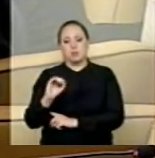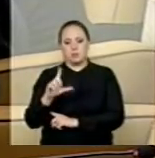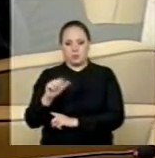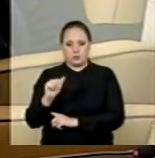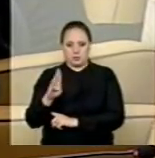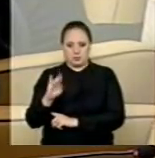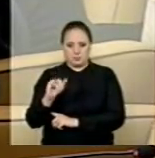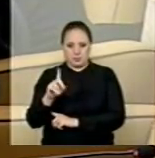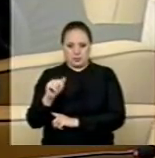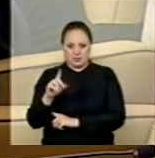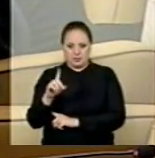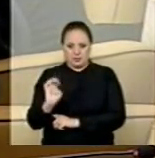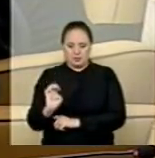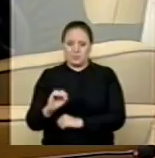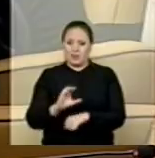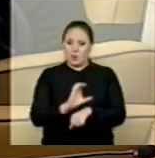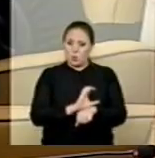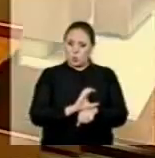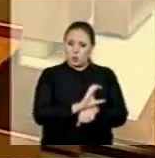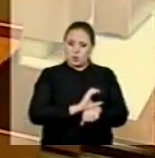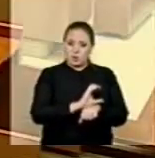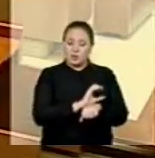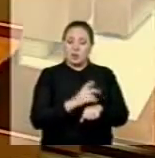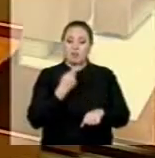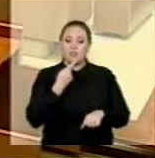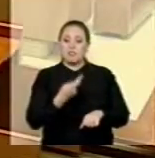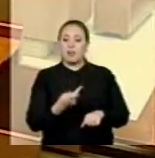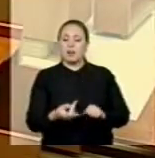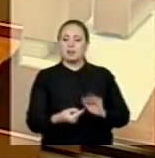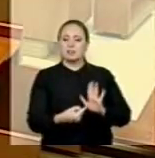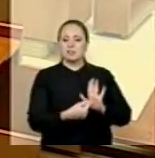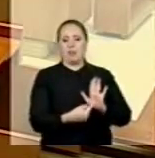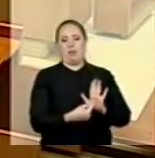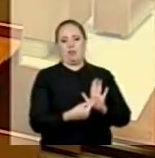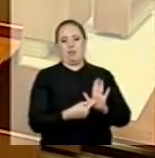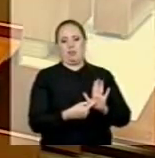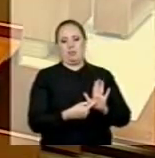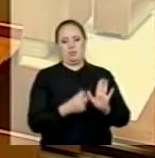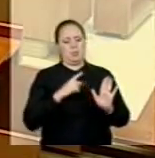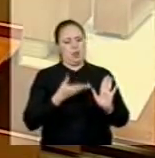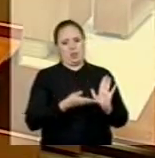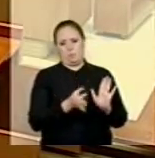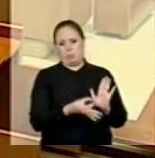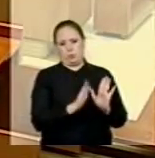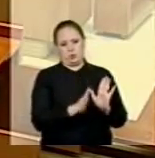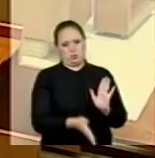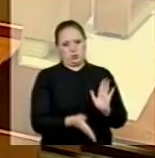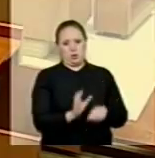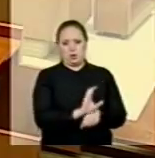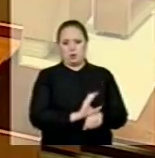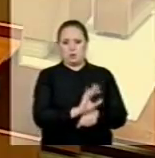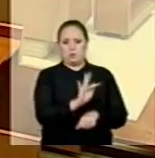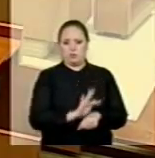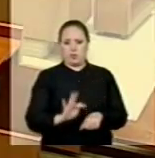da lei maior versa a inviolabilidade nela prevista, na Constituição